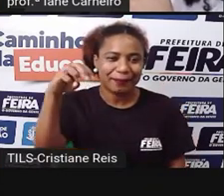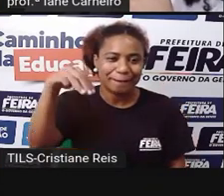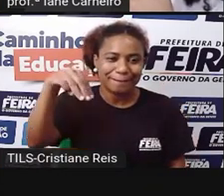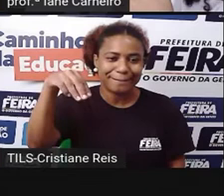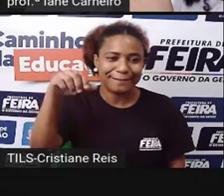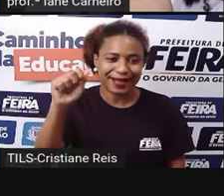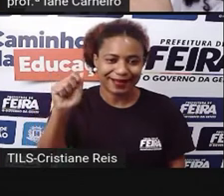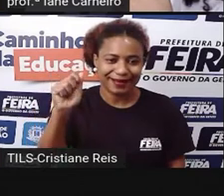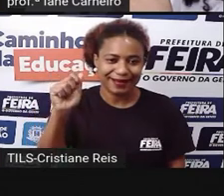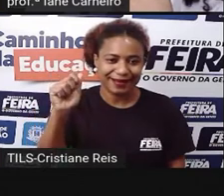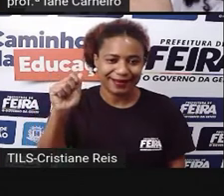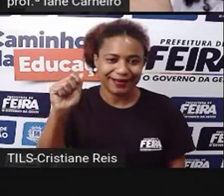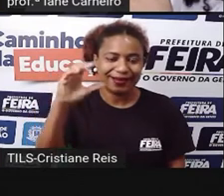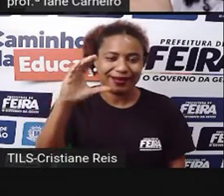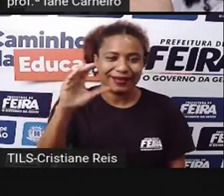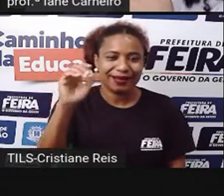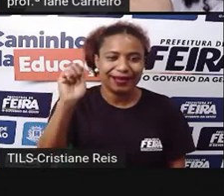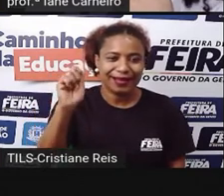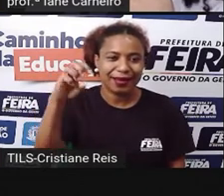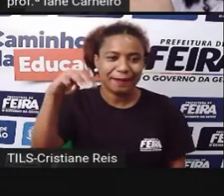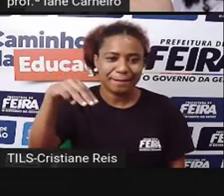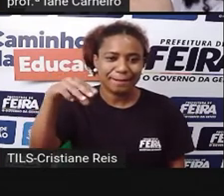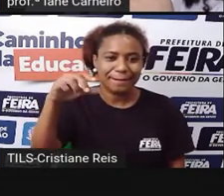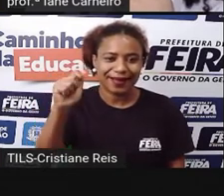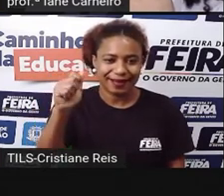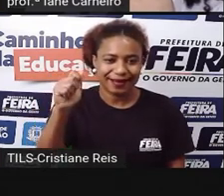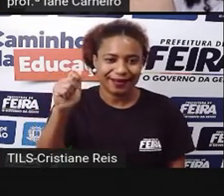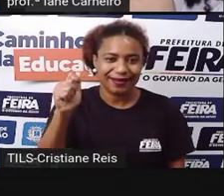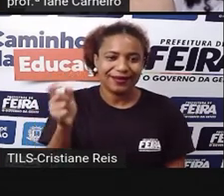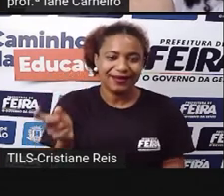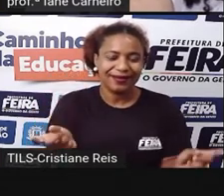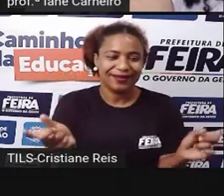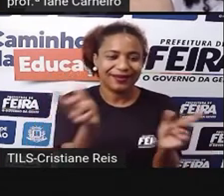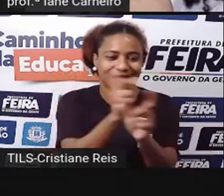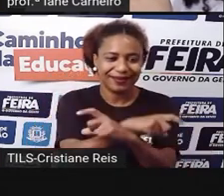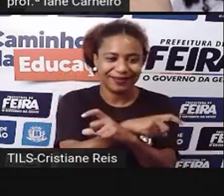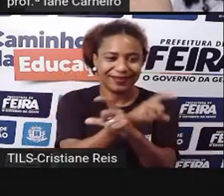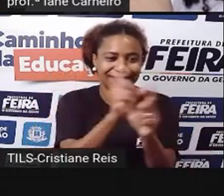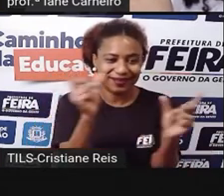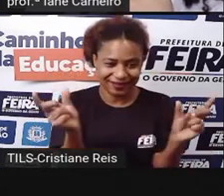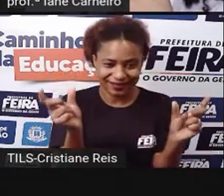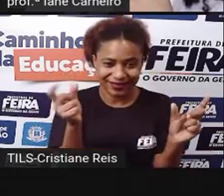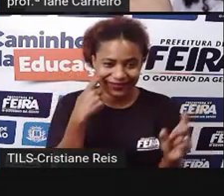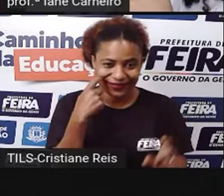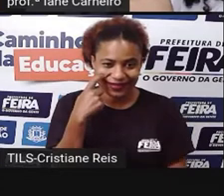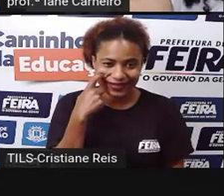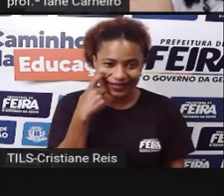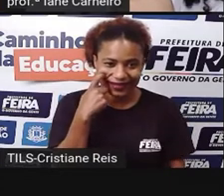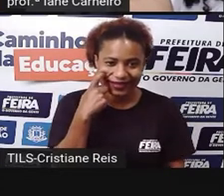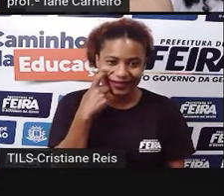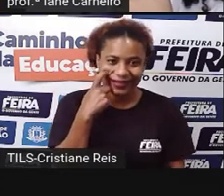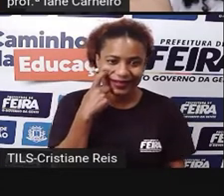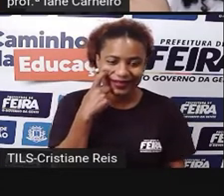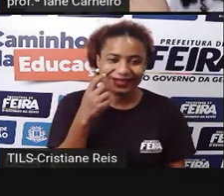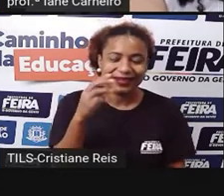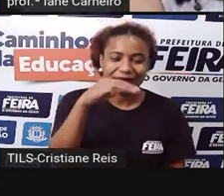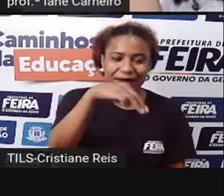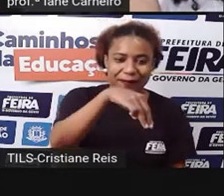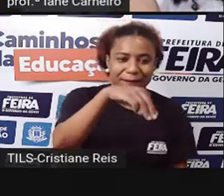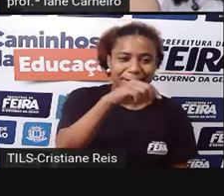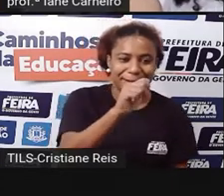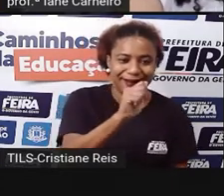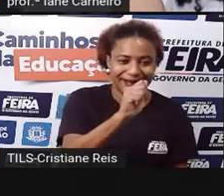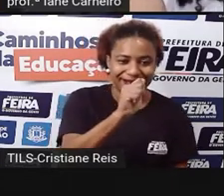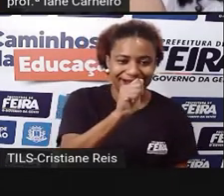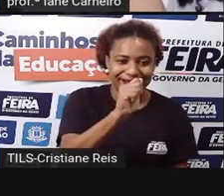Cama. Cama. Se eu inverter a ordem, colocar, ó, o ma na frente do ca, vamos